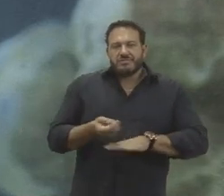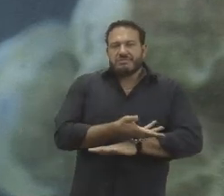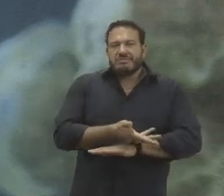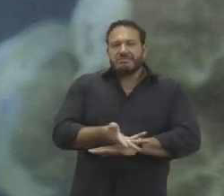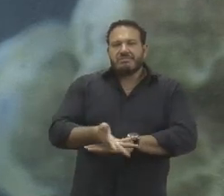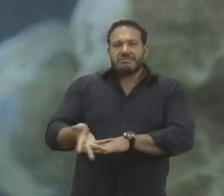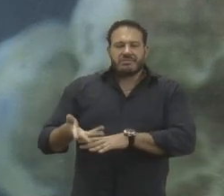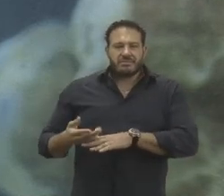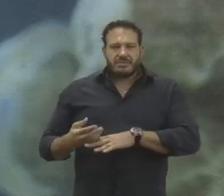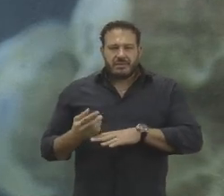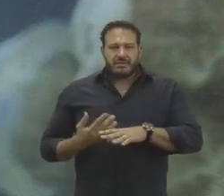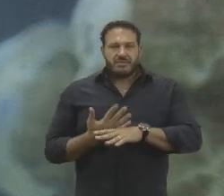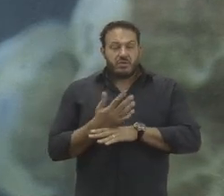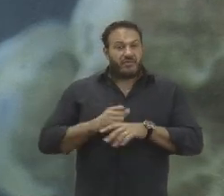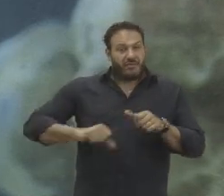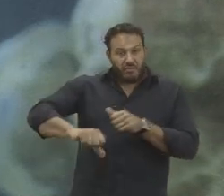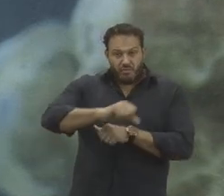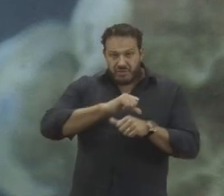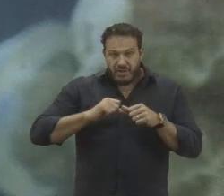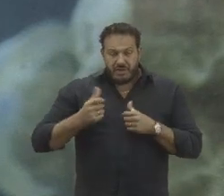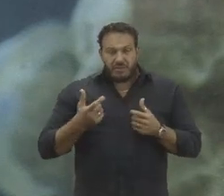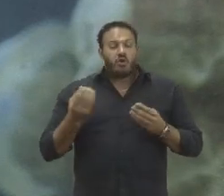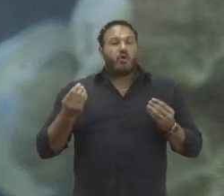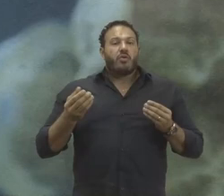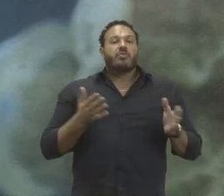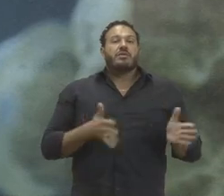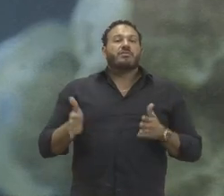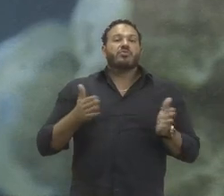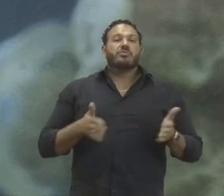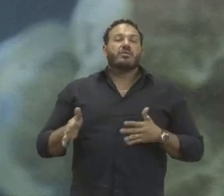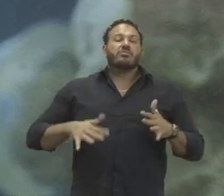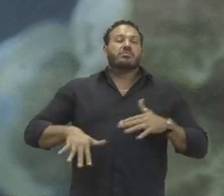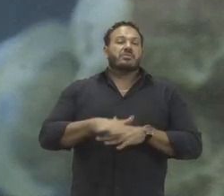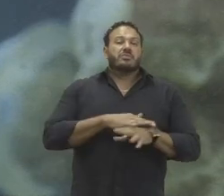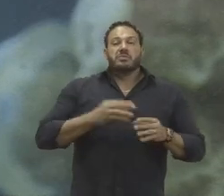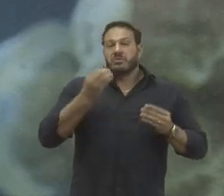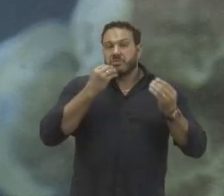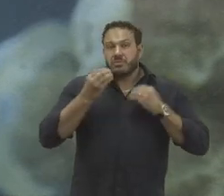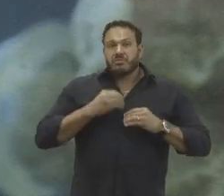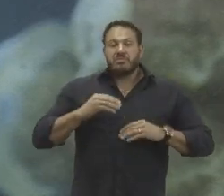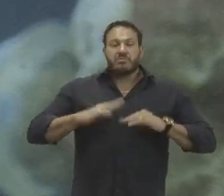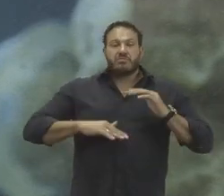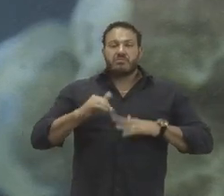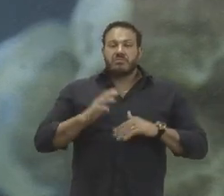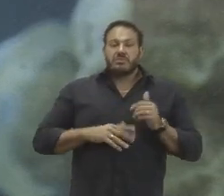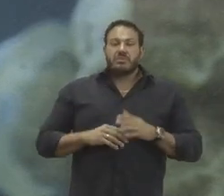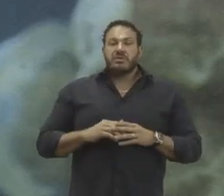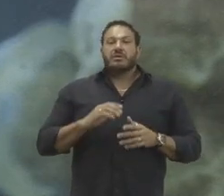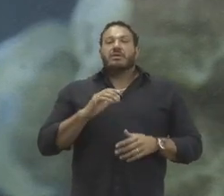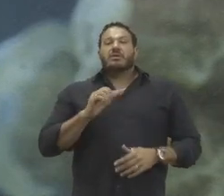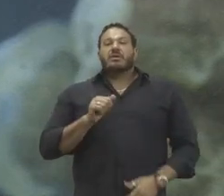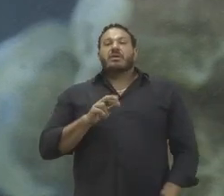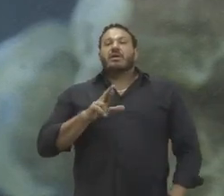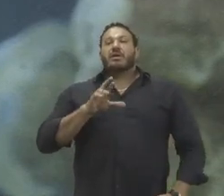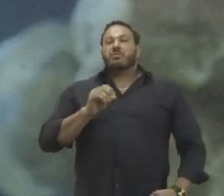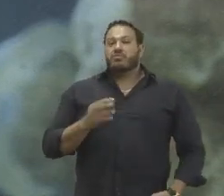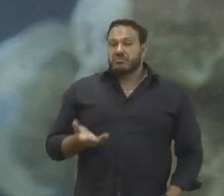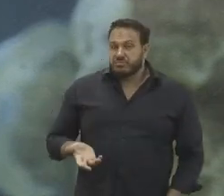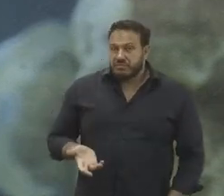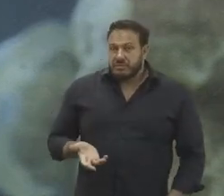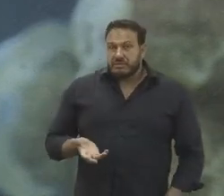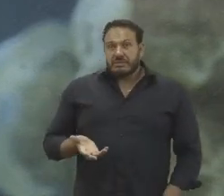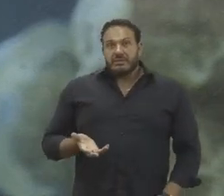Ou vamos mudar a matriz da da produção dos nossos alimentos vamos produzir menos carne né que depende